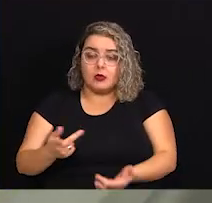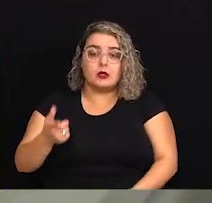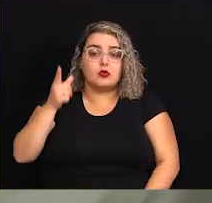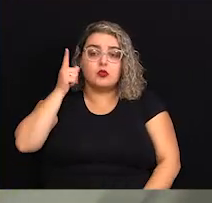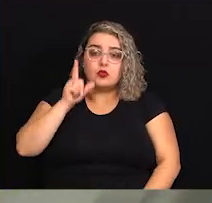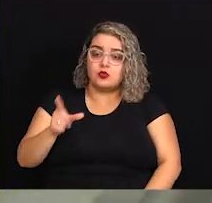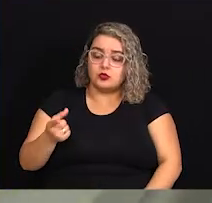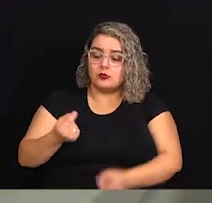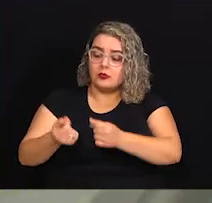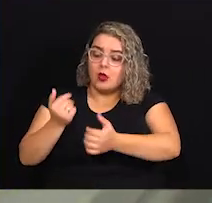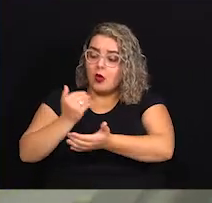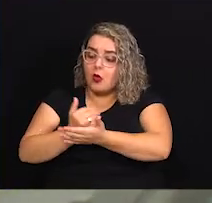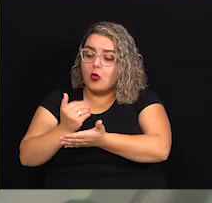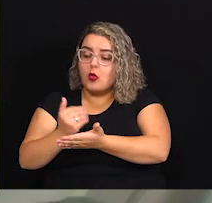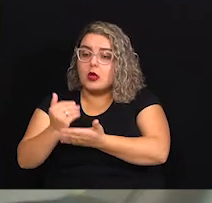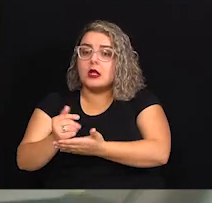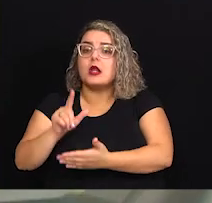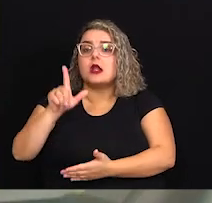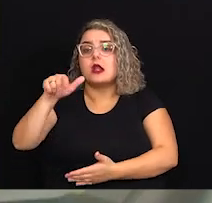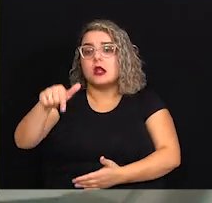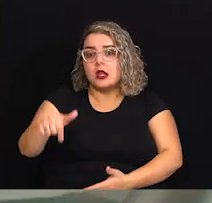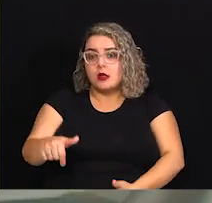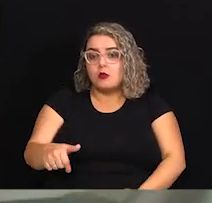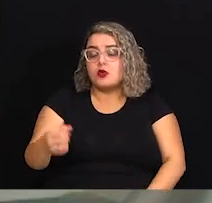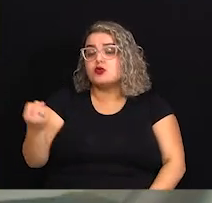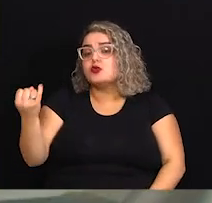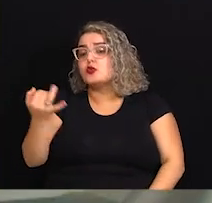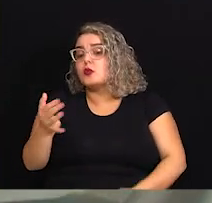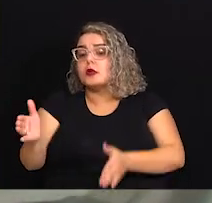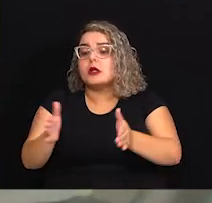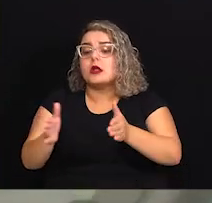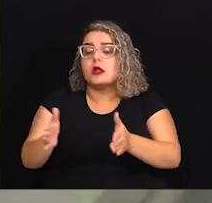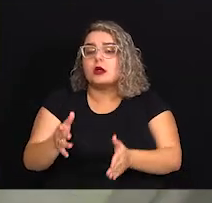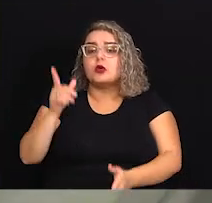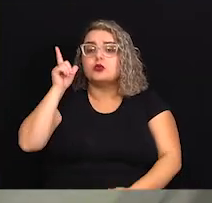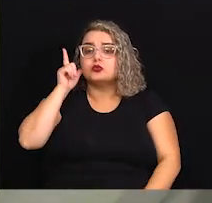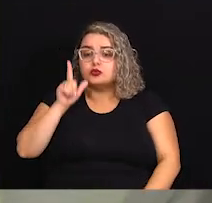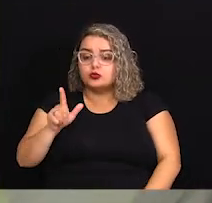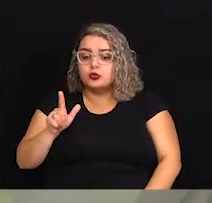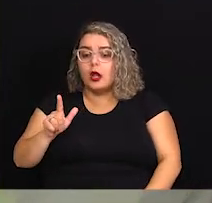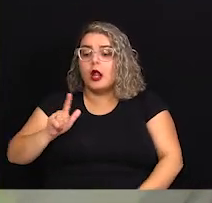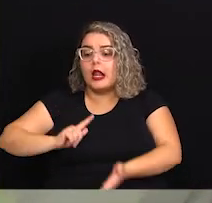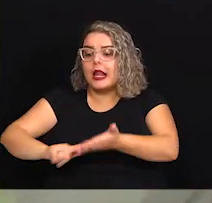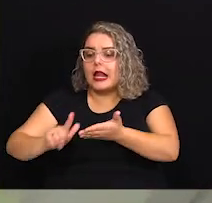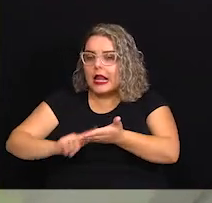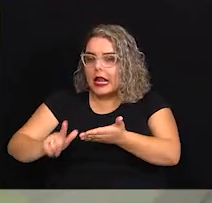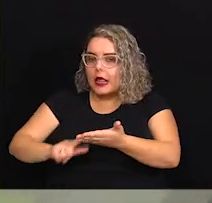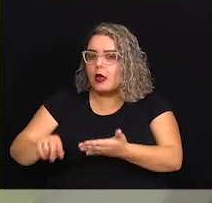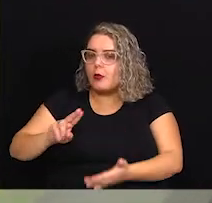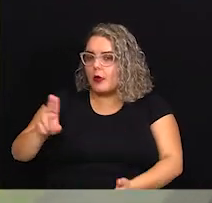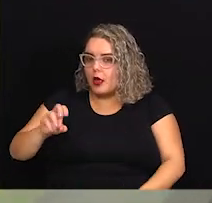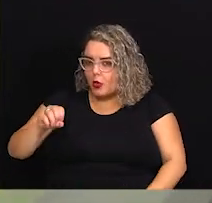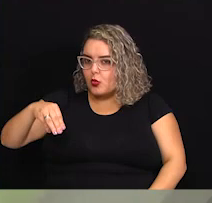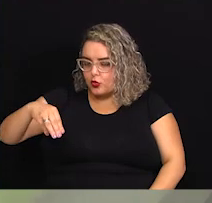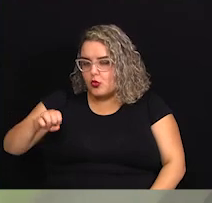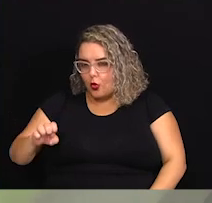se consegue o empréstimo. Depois de quanto tempo que a pessoa conseguiu limpar o nome dela,